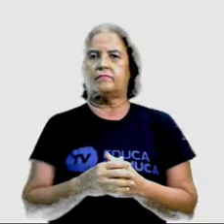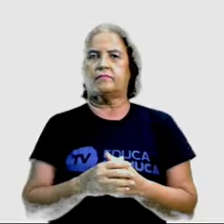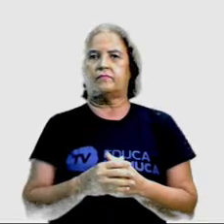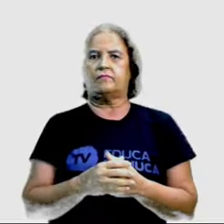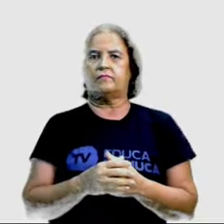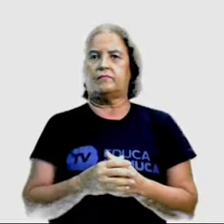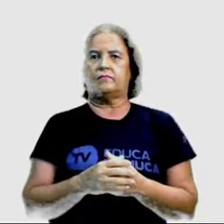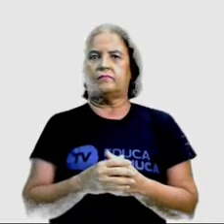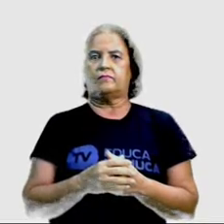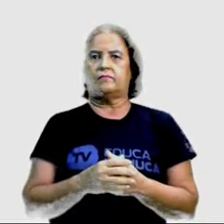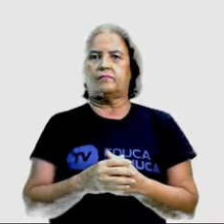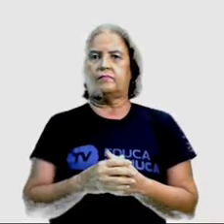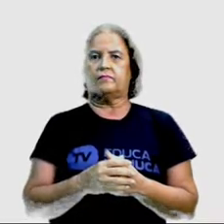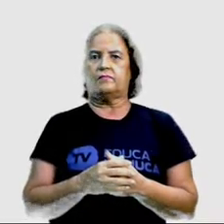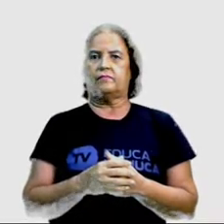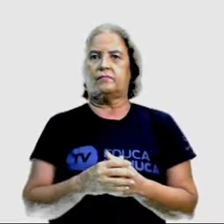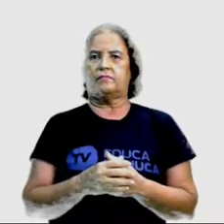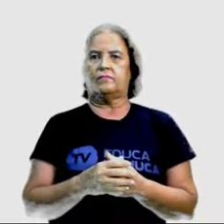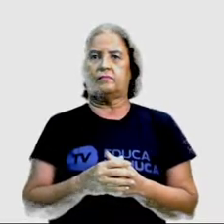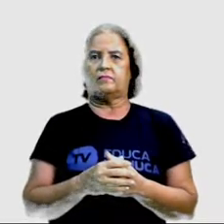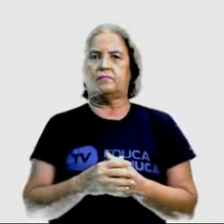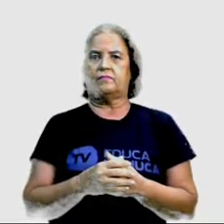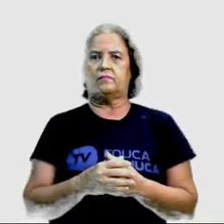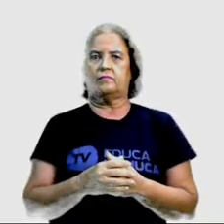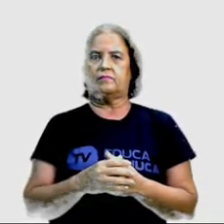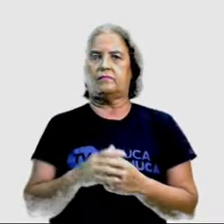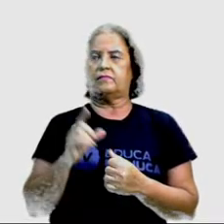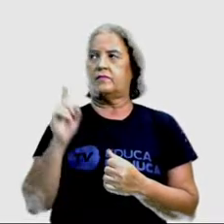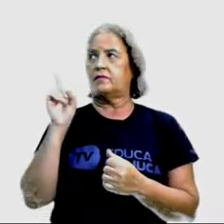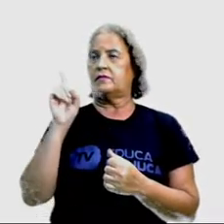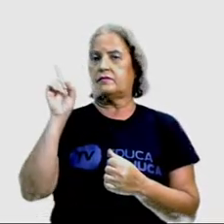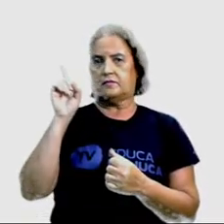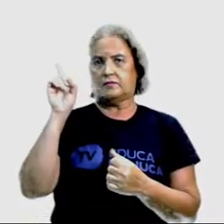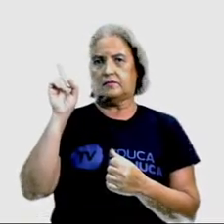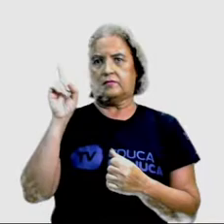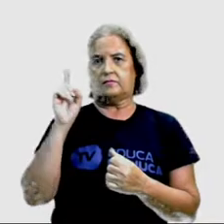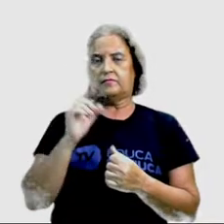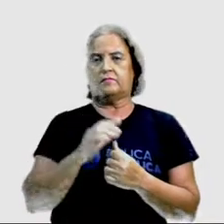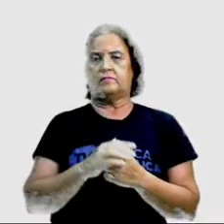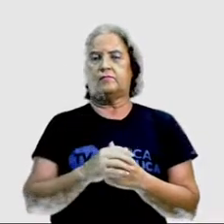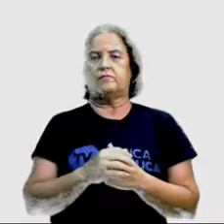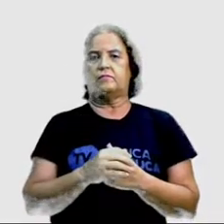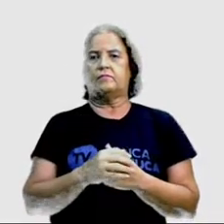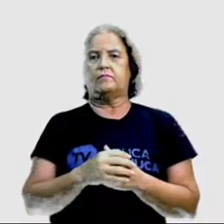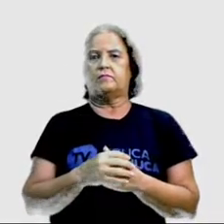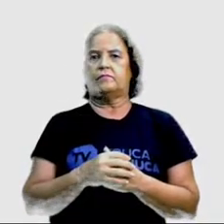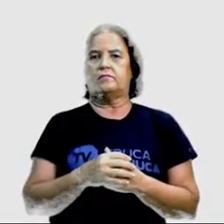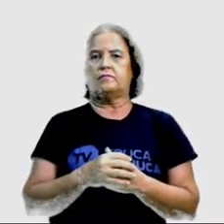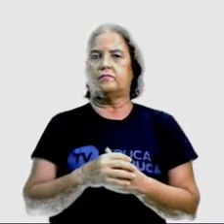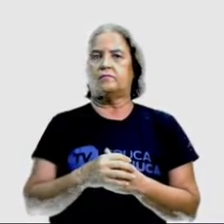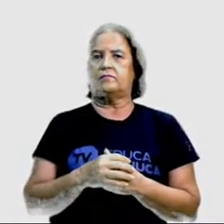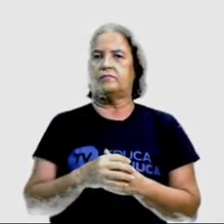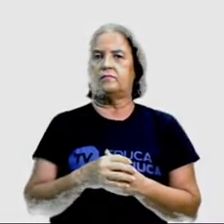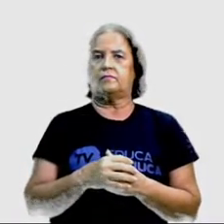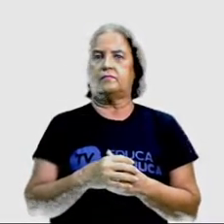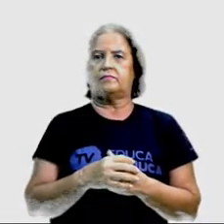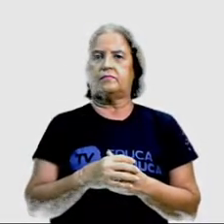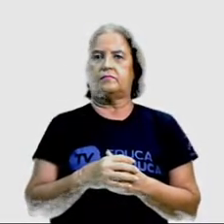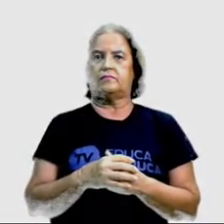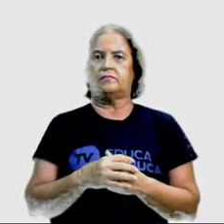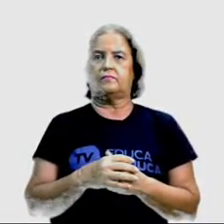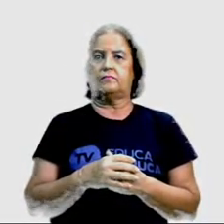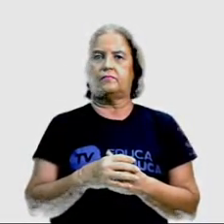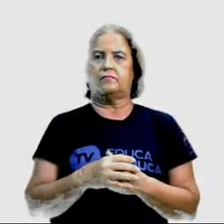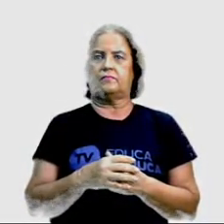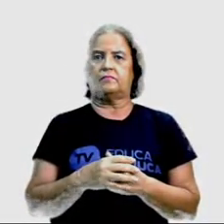This, re e co. Nós temos connected, que ficaria disconnected. Nós